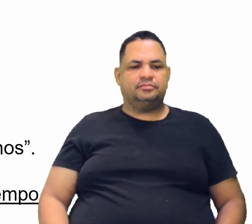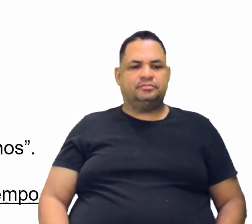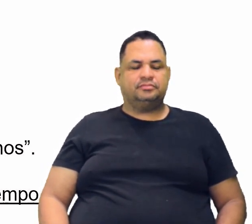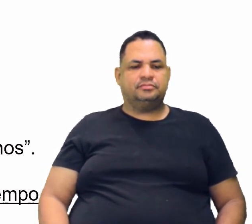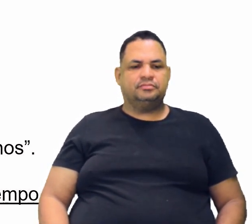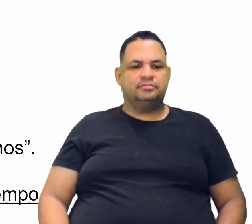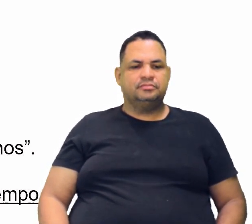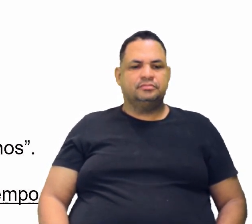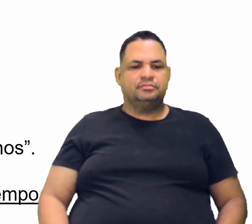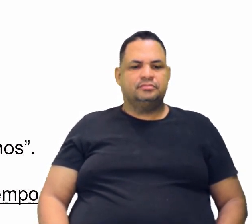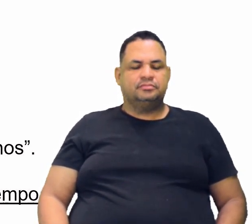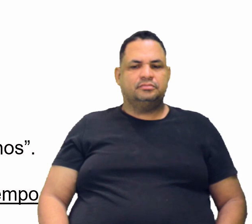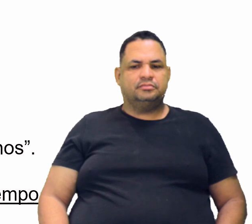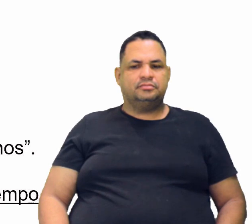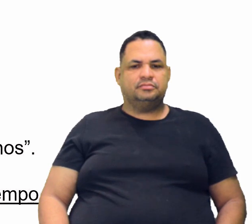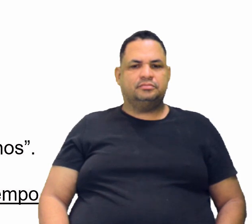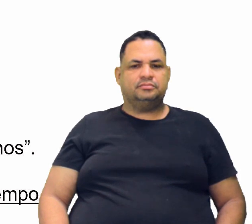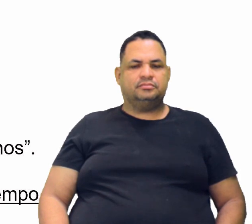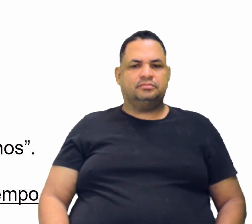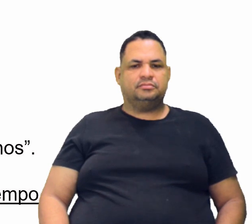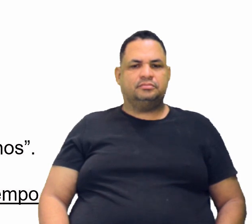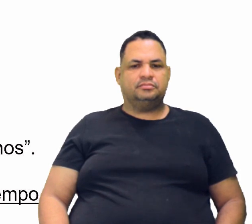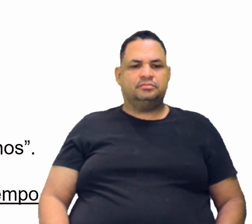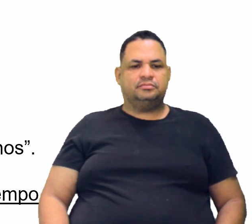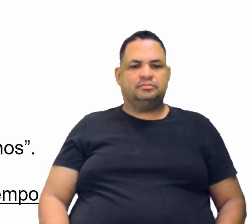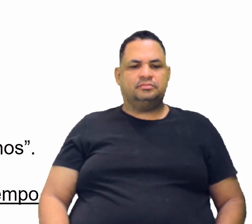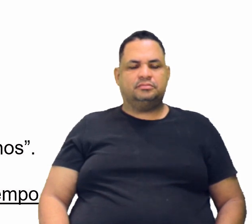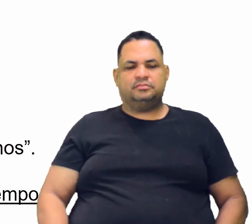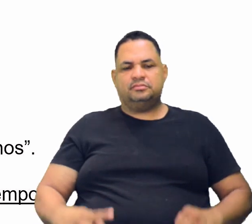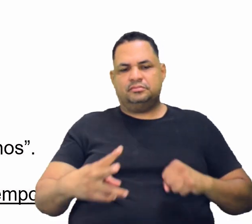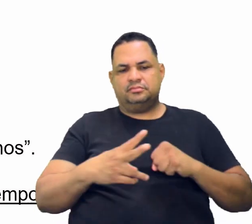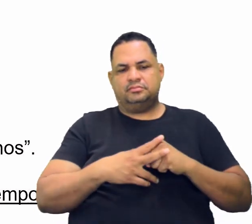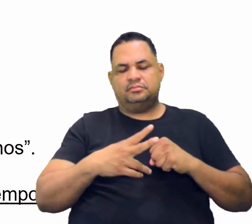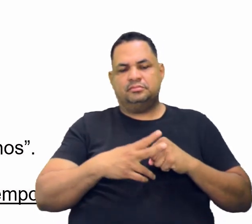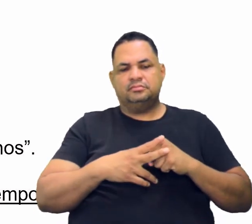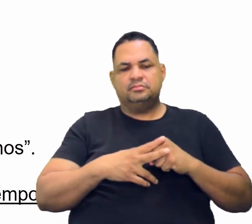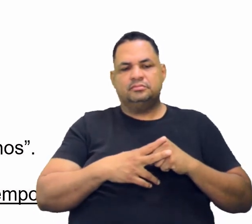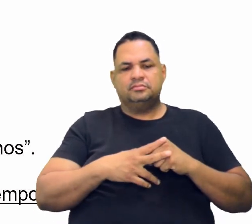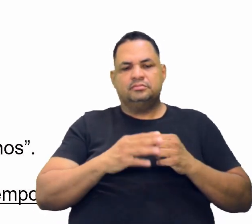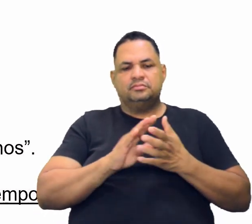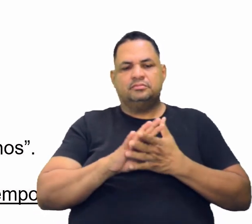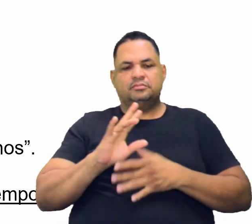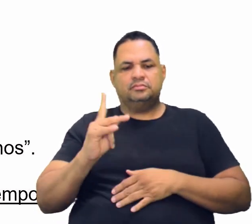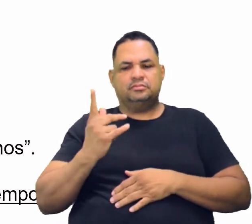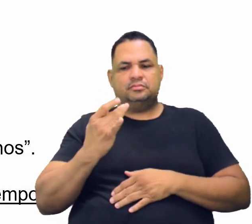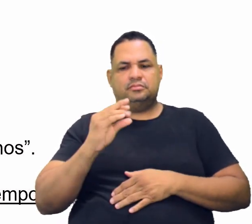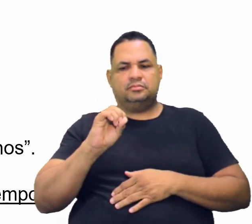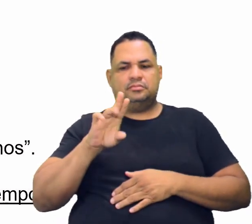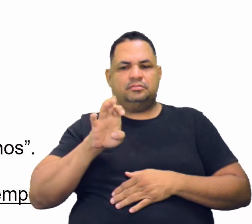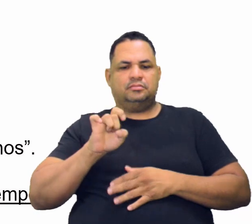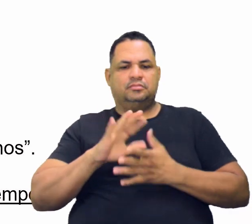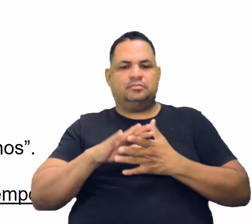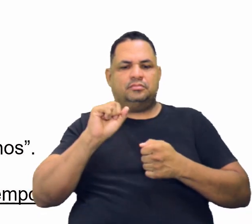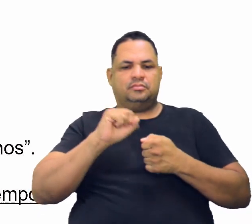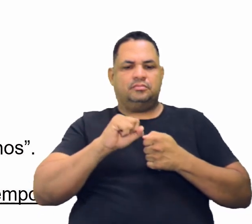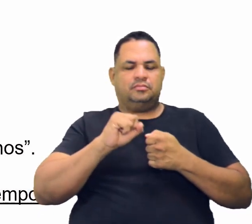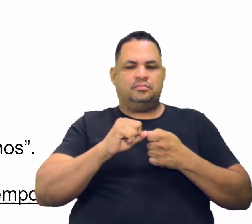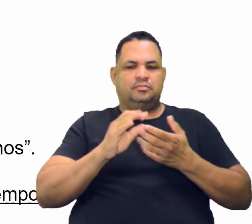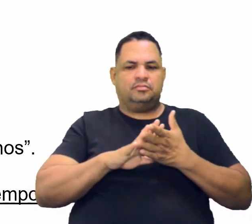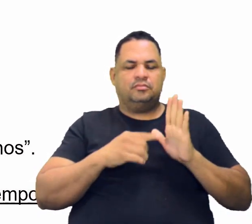anos. Então, neste caso, o verbo haver equivale o quê? A fazer,